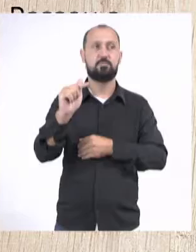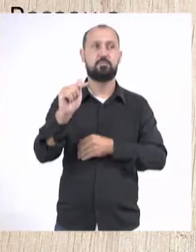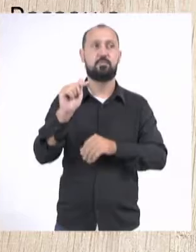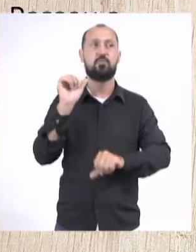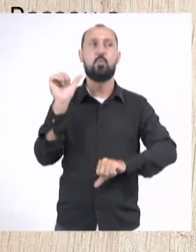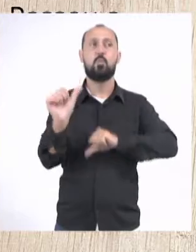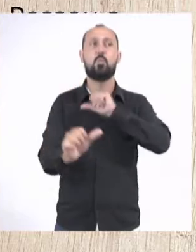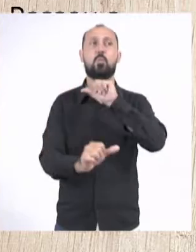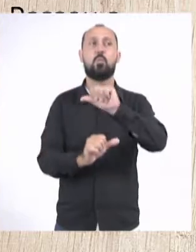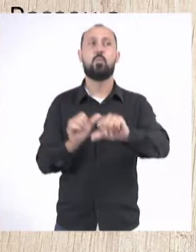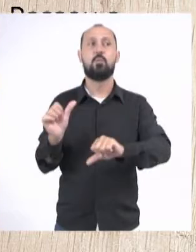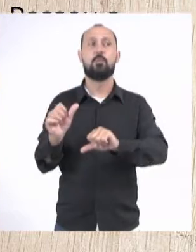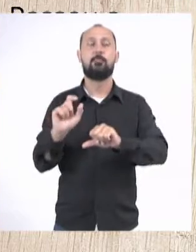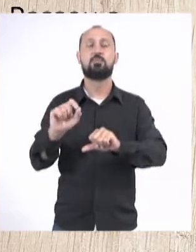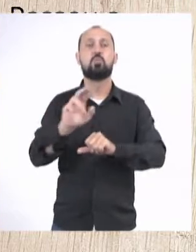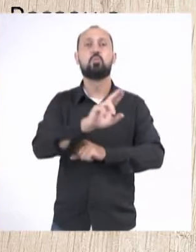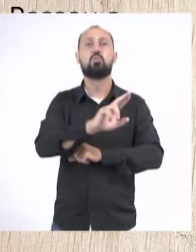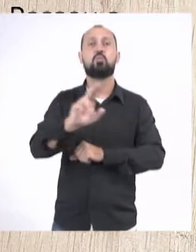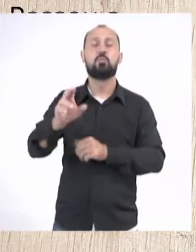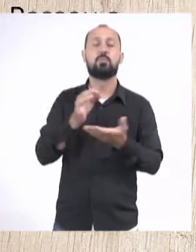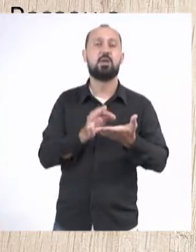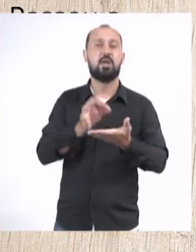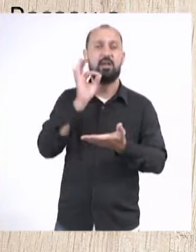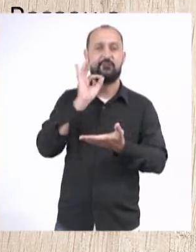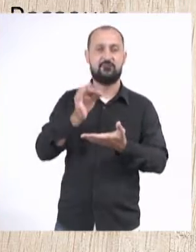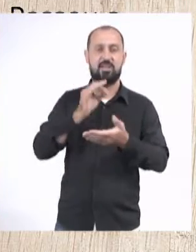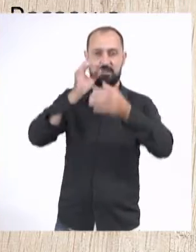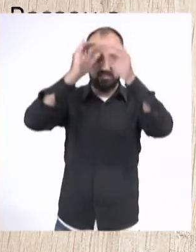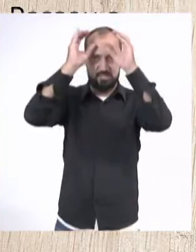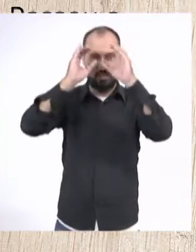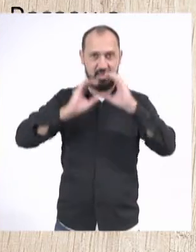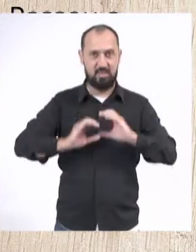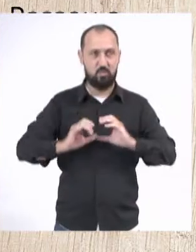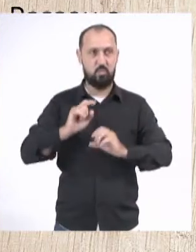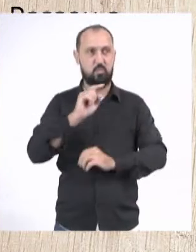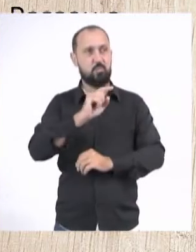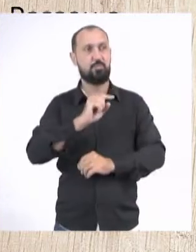foi reformulado e passou a ser chamado Café Cidadão.